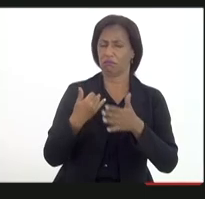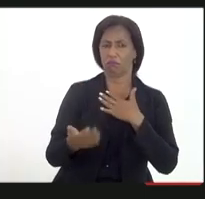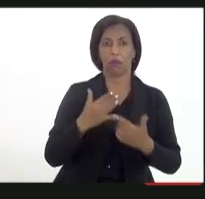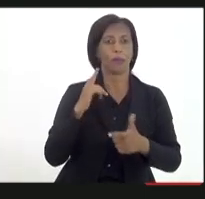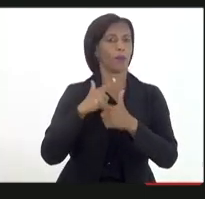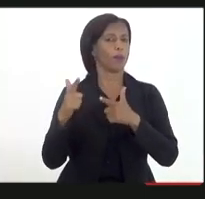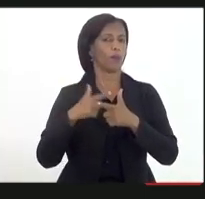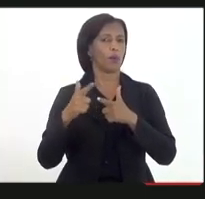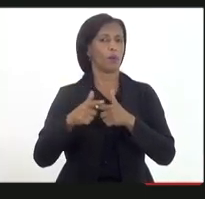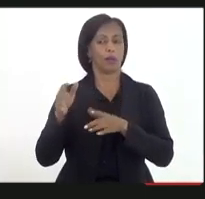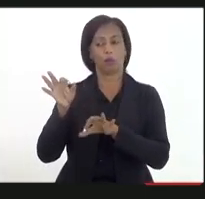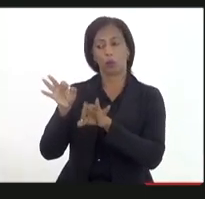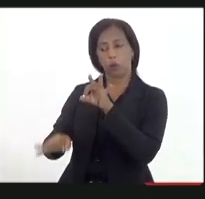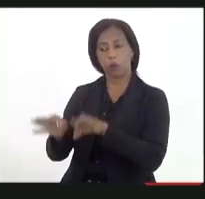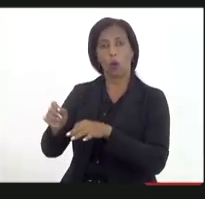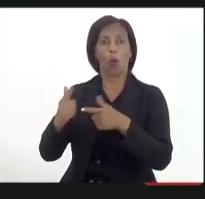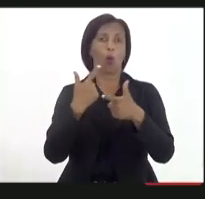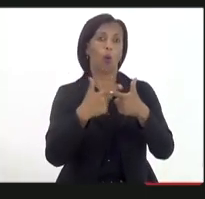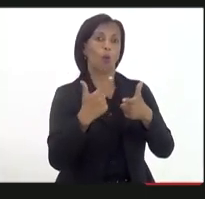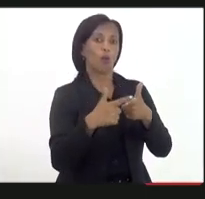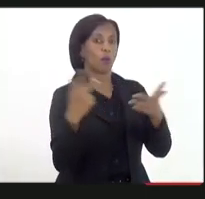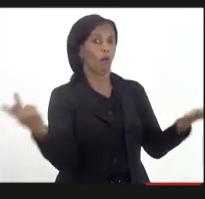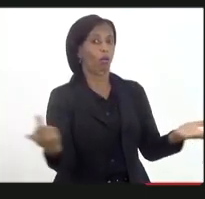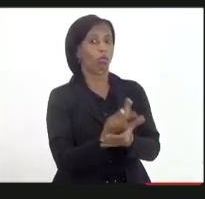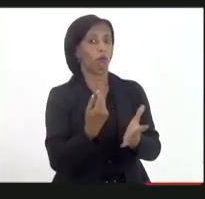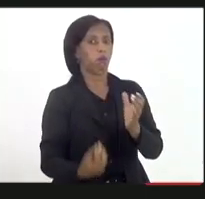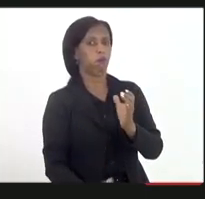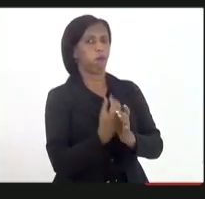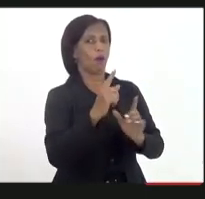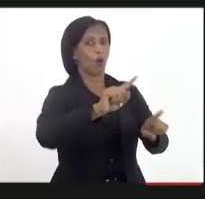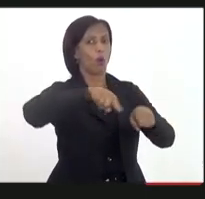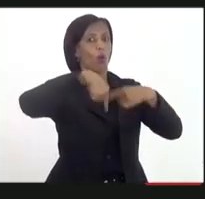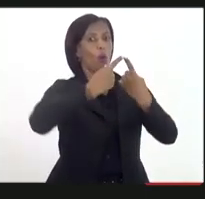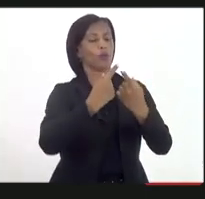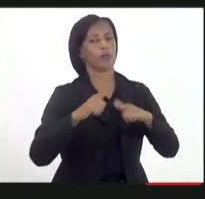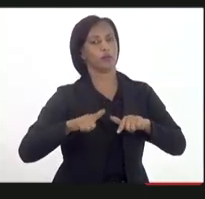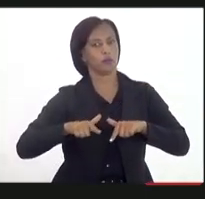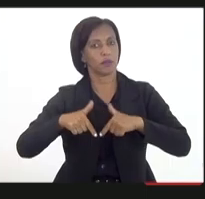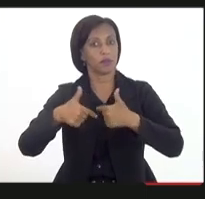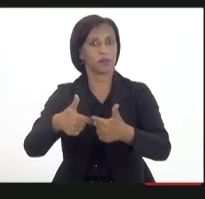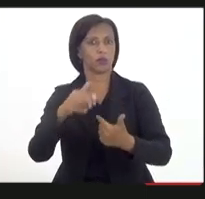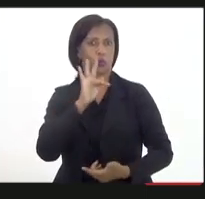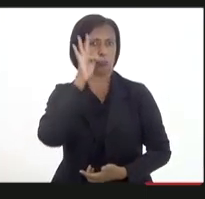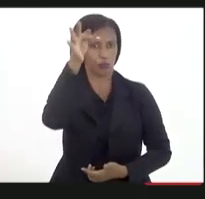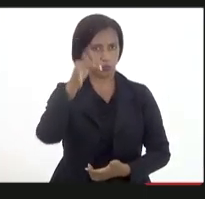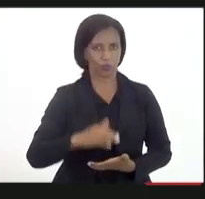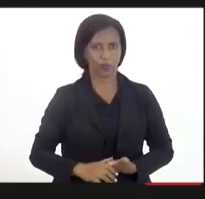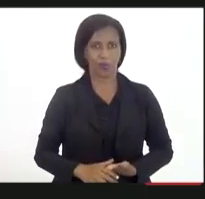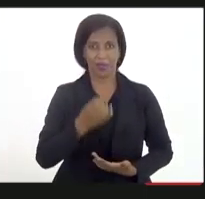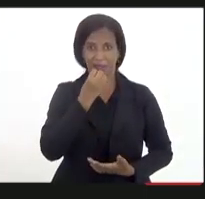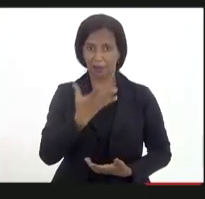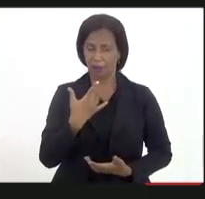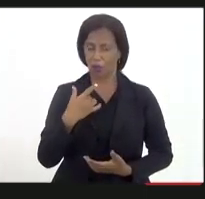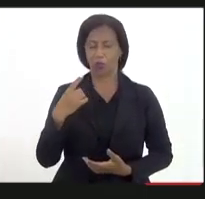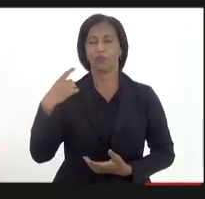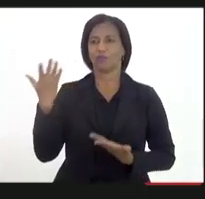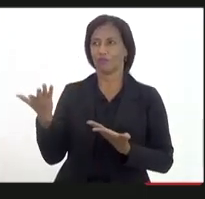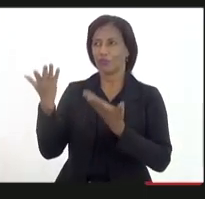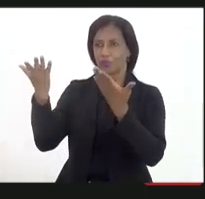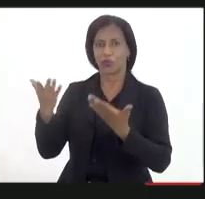problema judicial ou problemas que venham contra-argumentar As Nossas ações não bom nós estamos à disposição